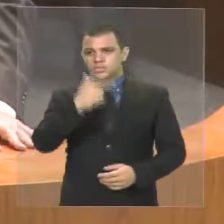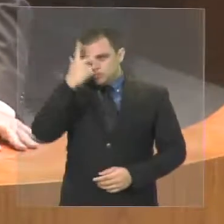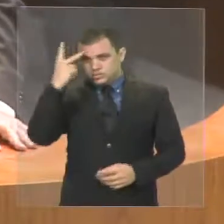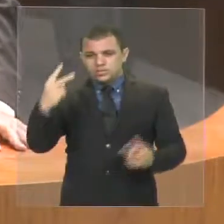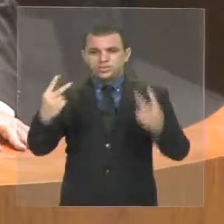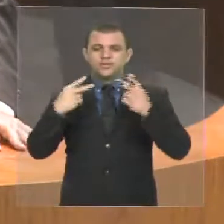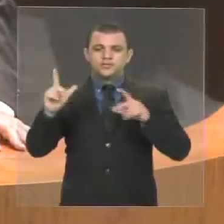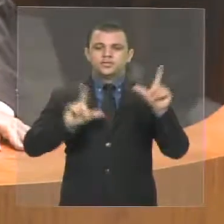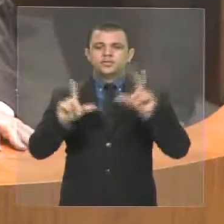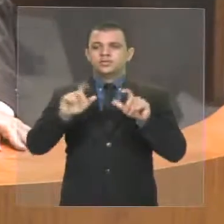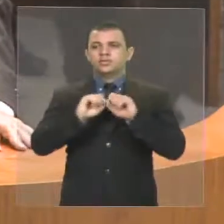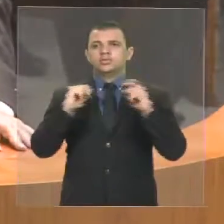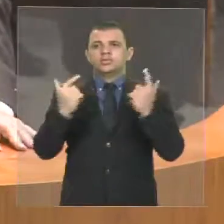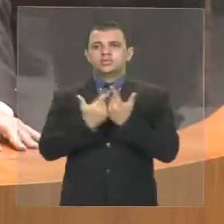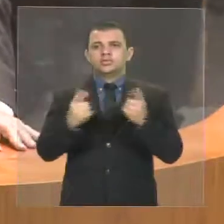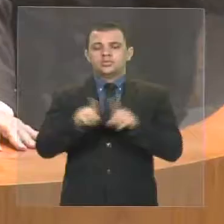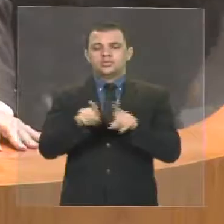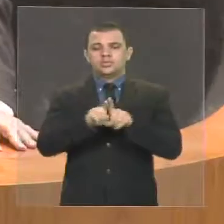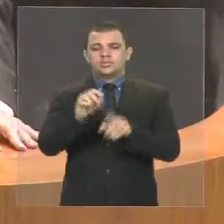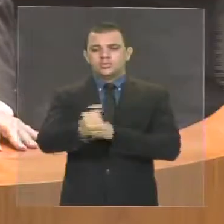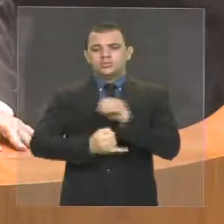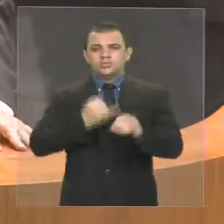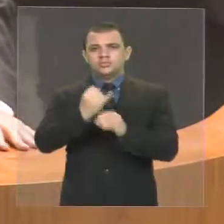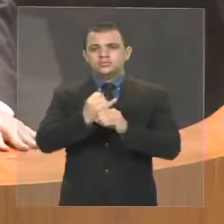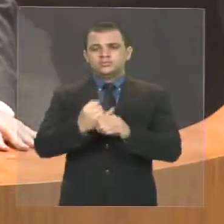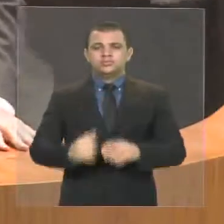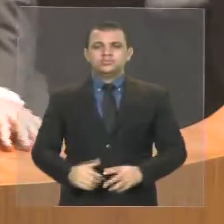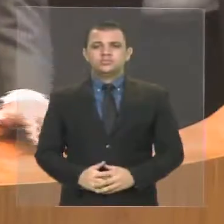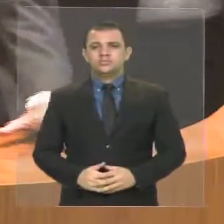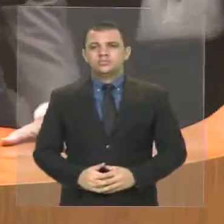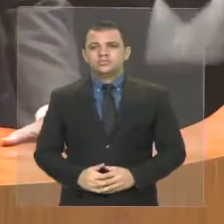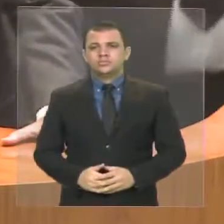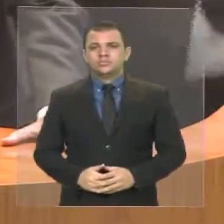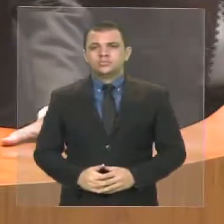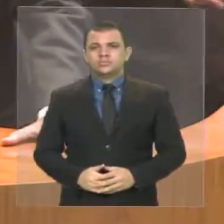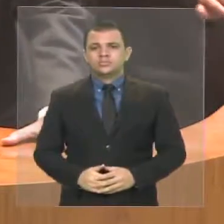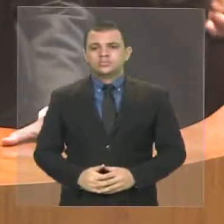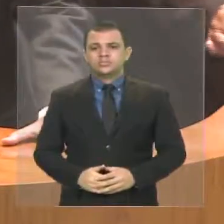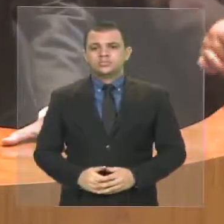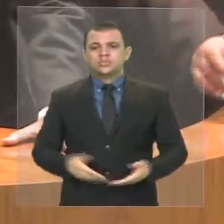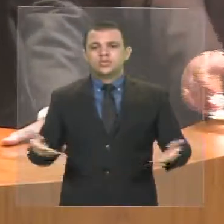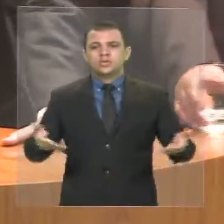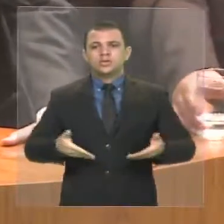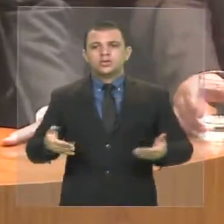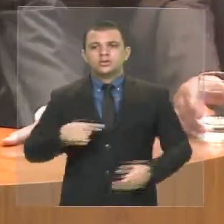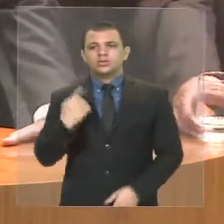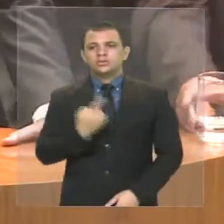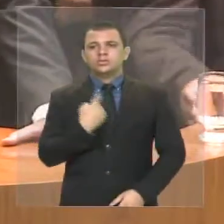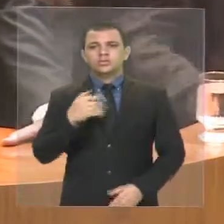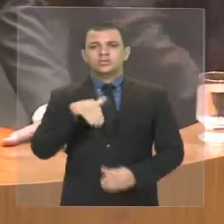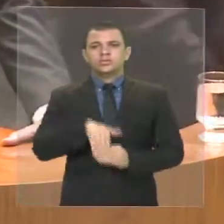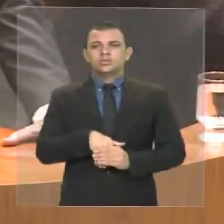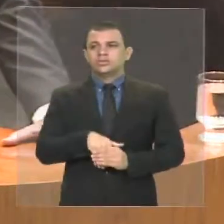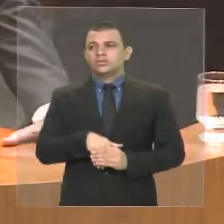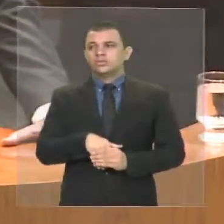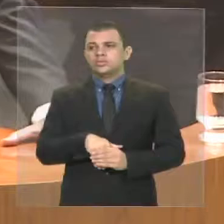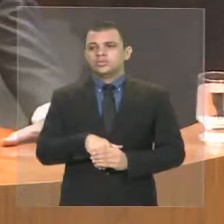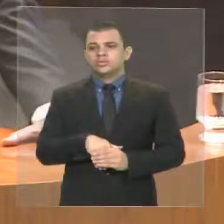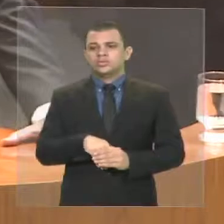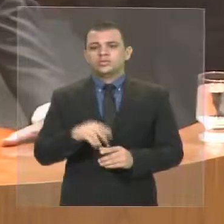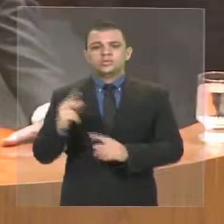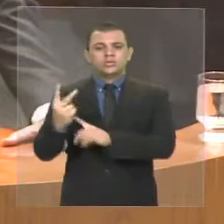pela TV Assembleia e pela internet. Hoje, estamos votando um